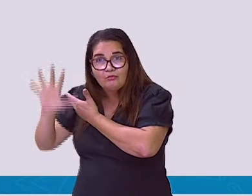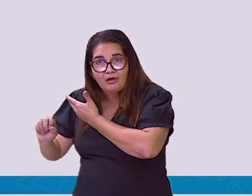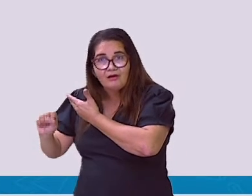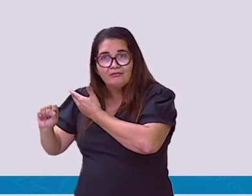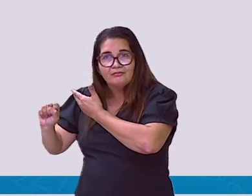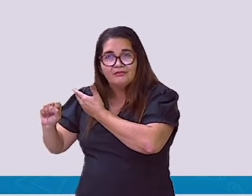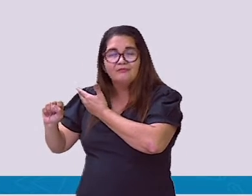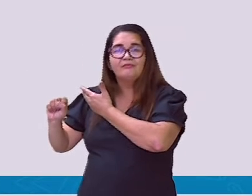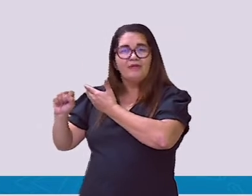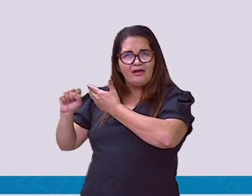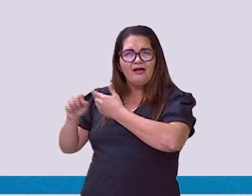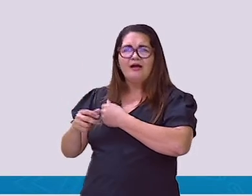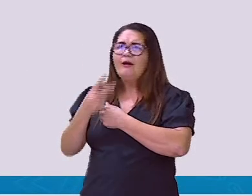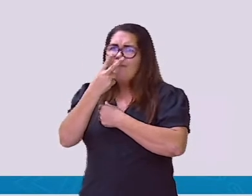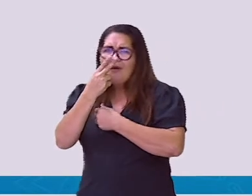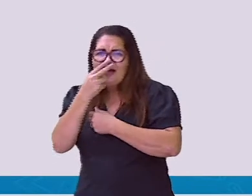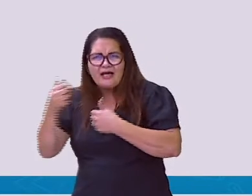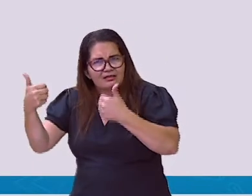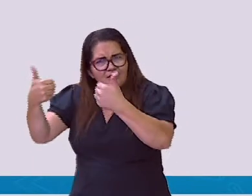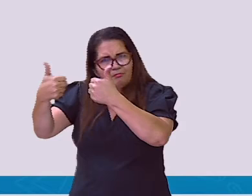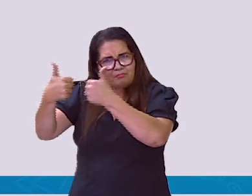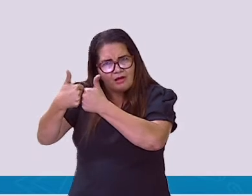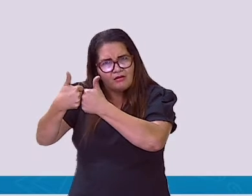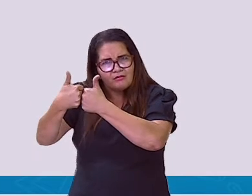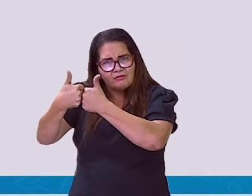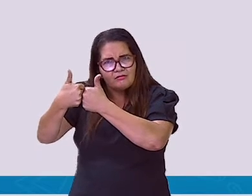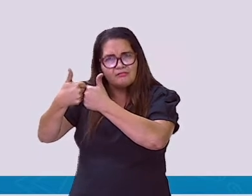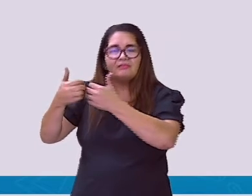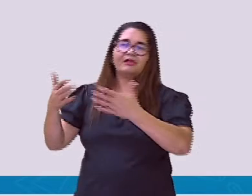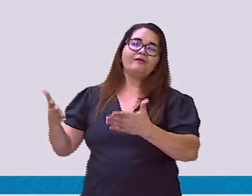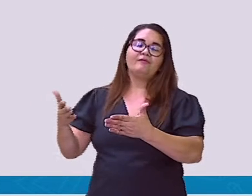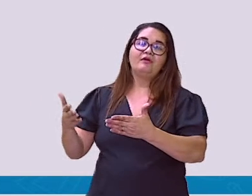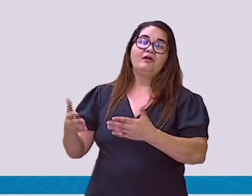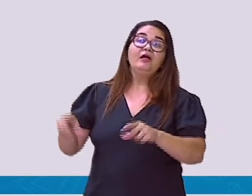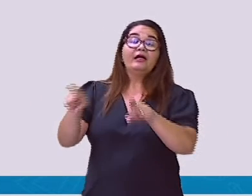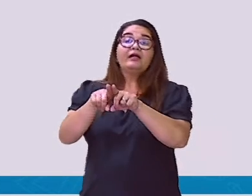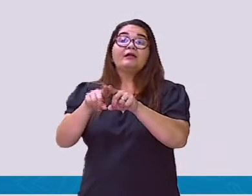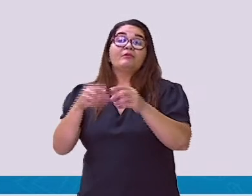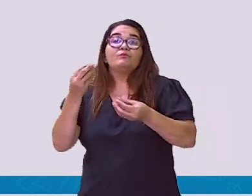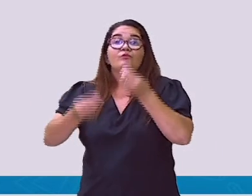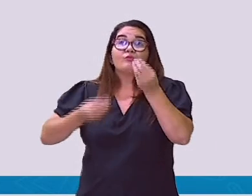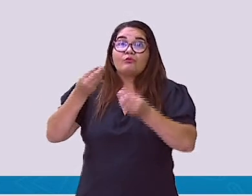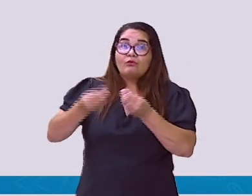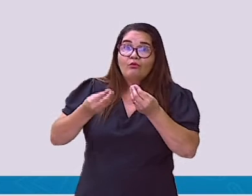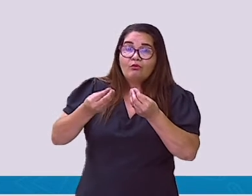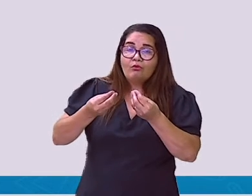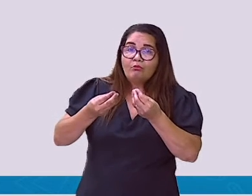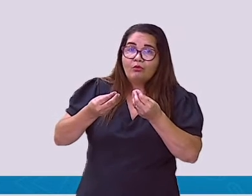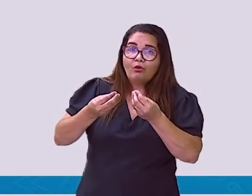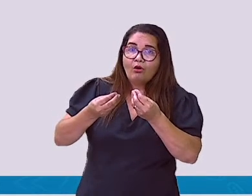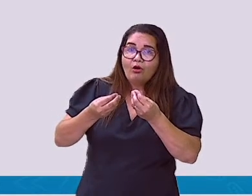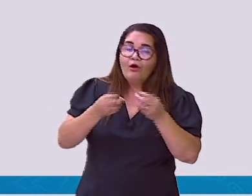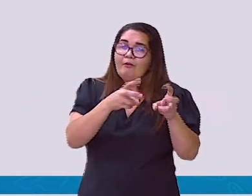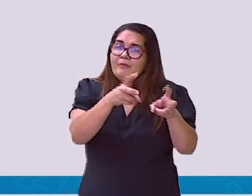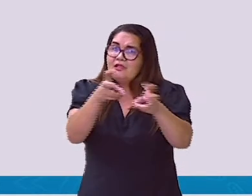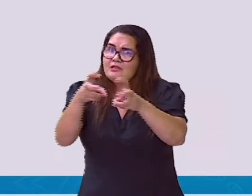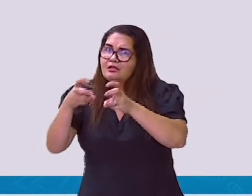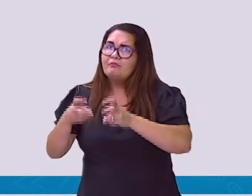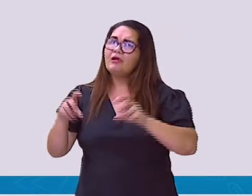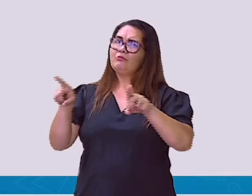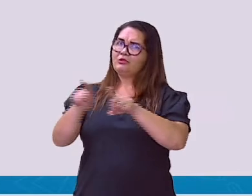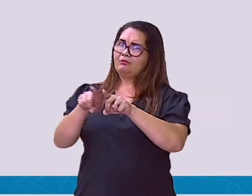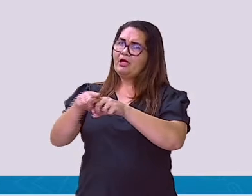uma série de situações que nós precisamos observar e fazer uma